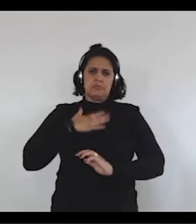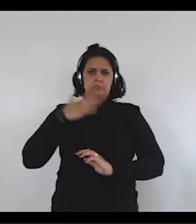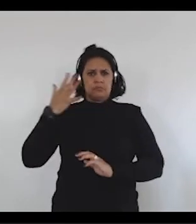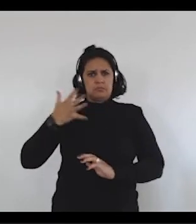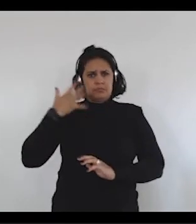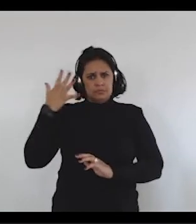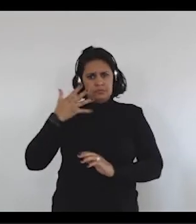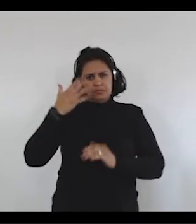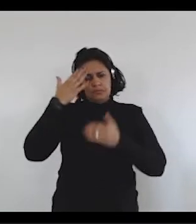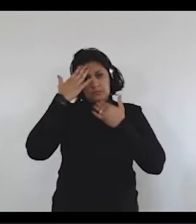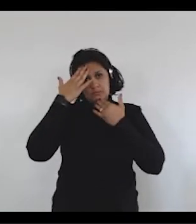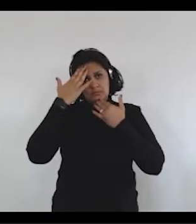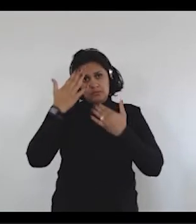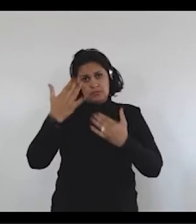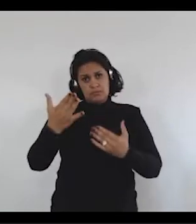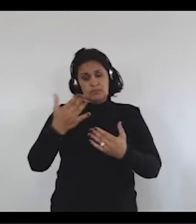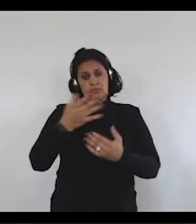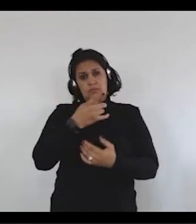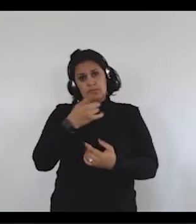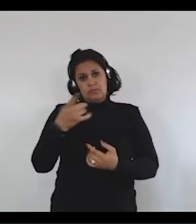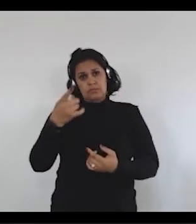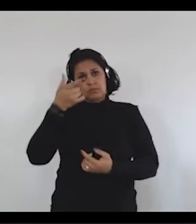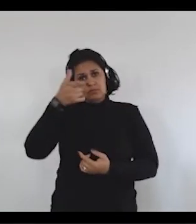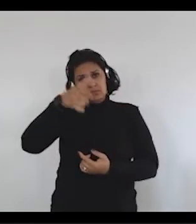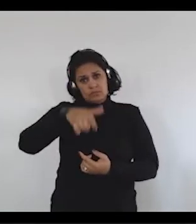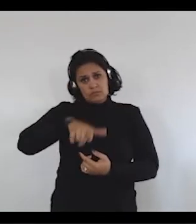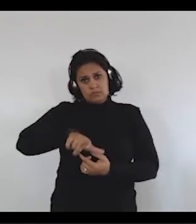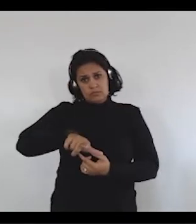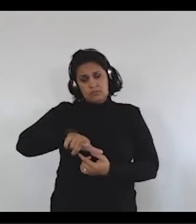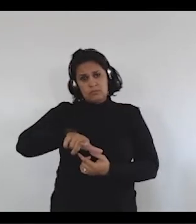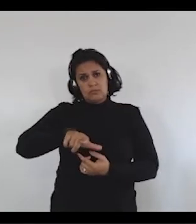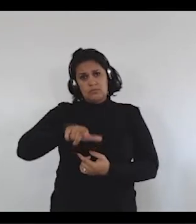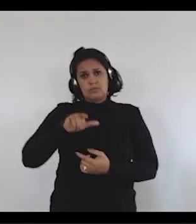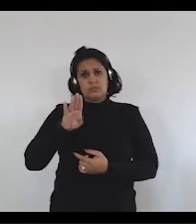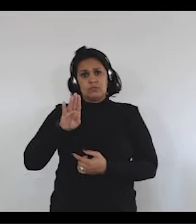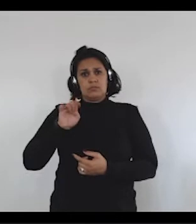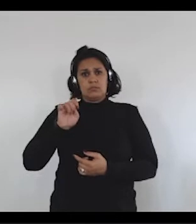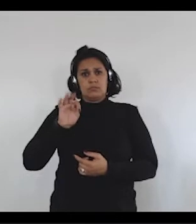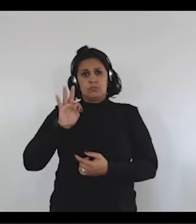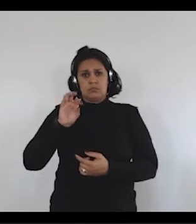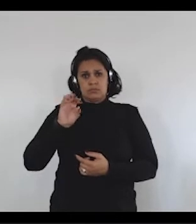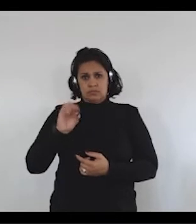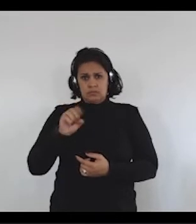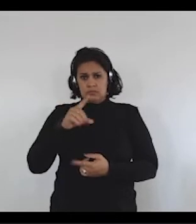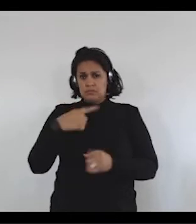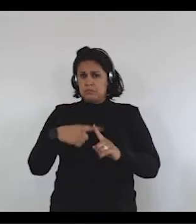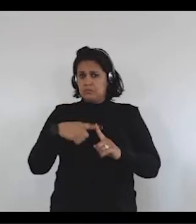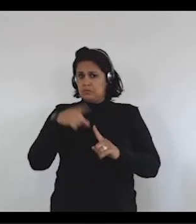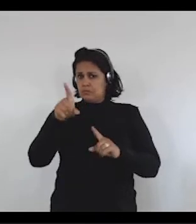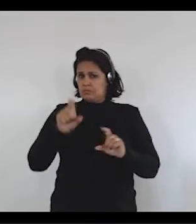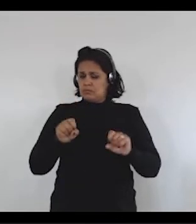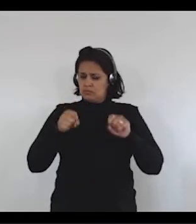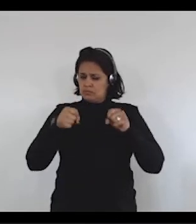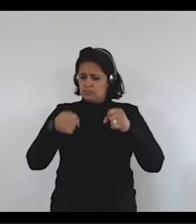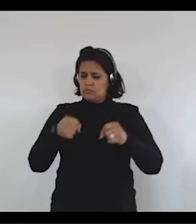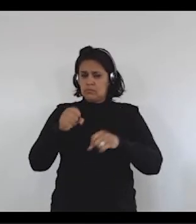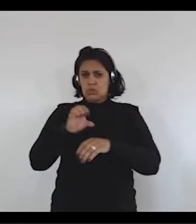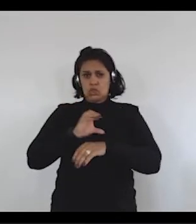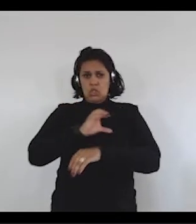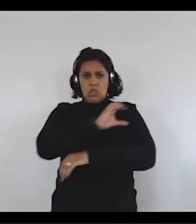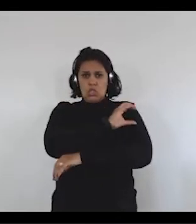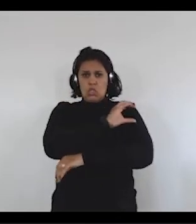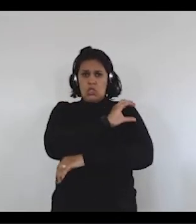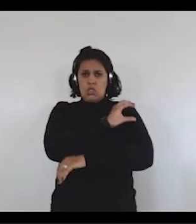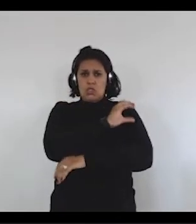participação agradecendo mais uma vez Beto Simonetti por todo o esforço na coordenação